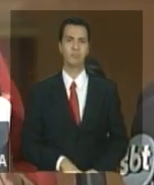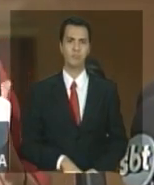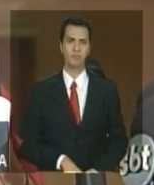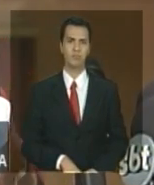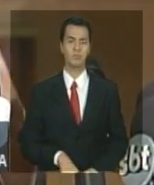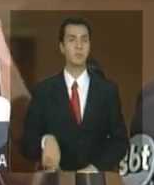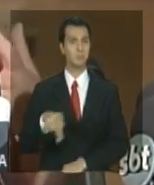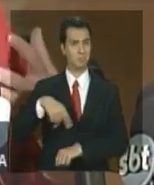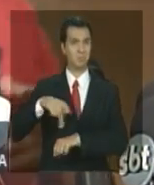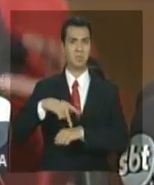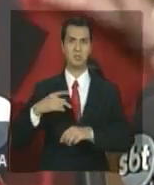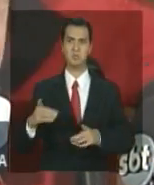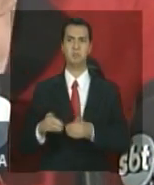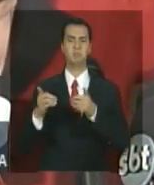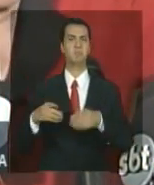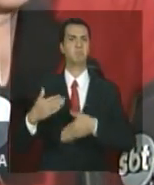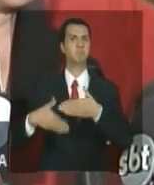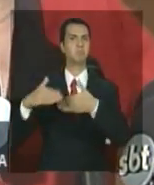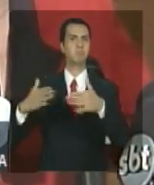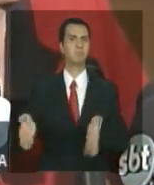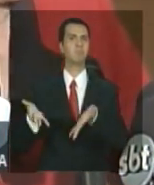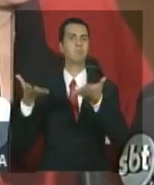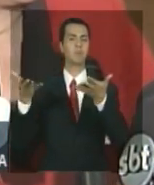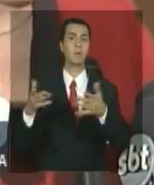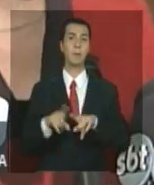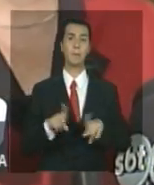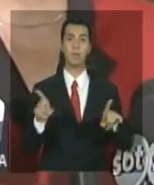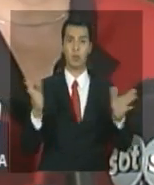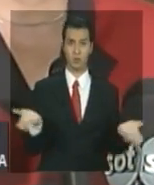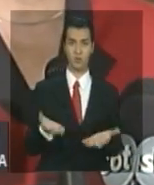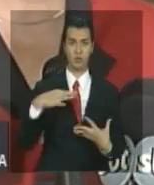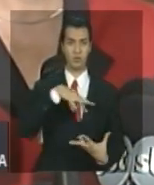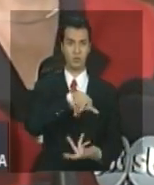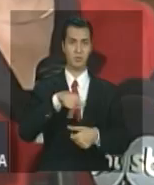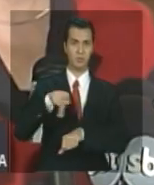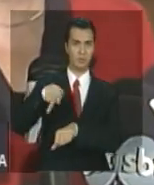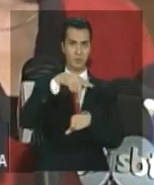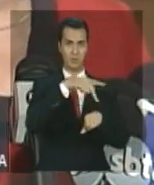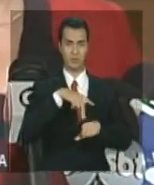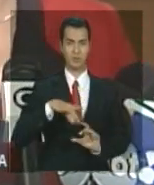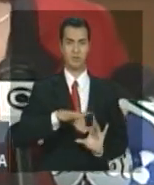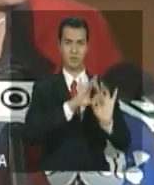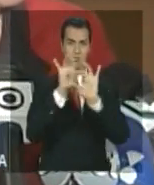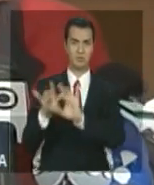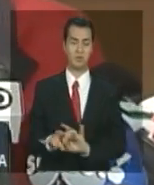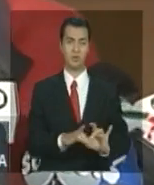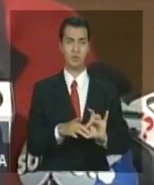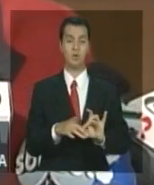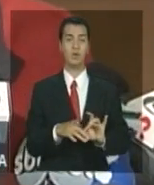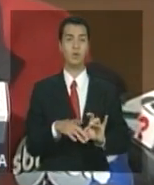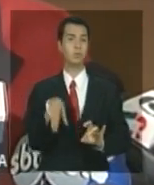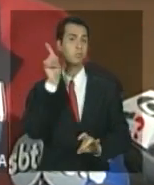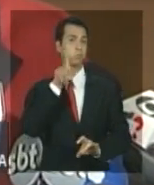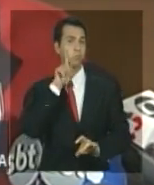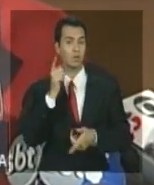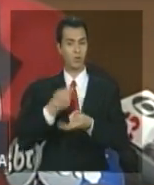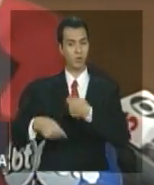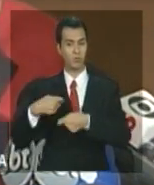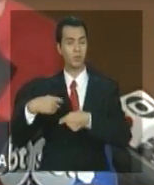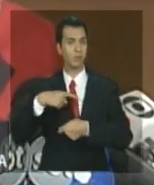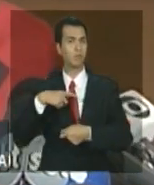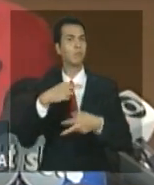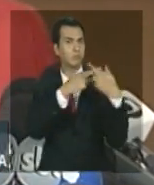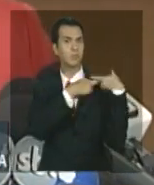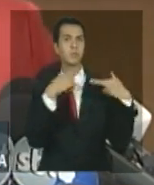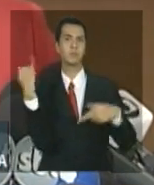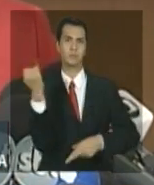países dinâmicos. Agora, nessa ordem multipolar, a economia americana tem um papel fundamental para a gente